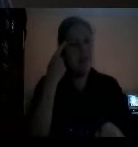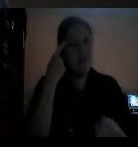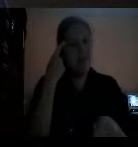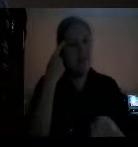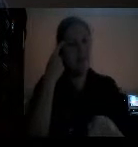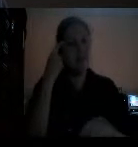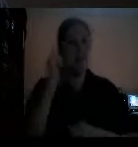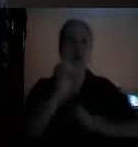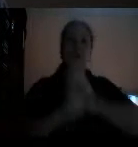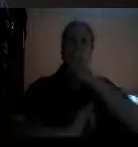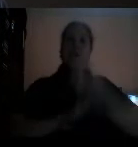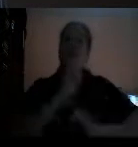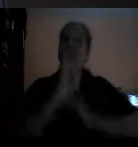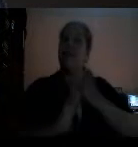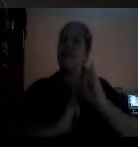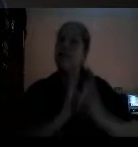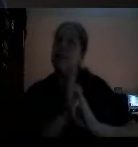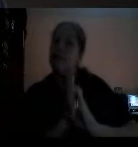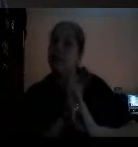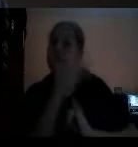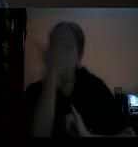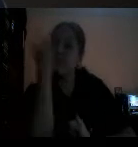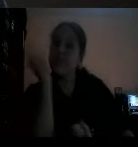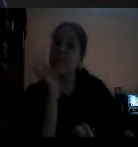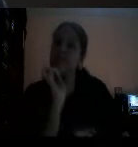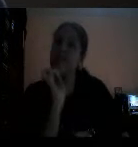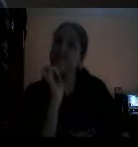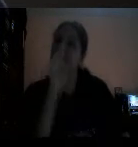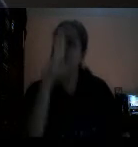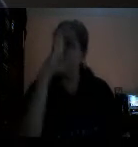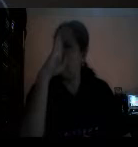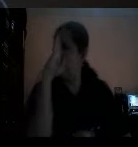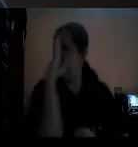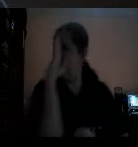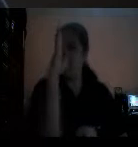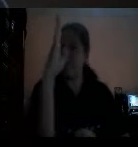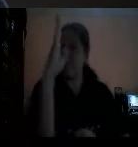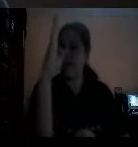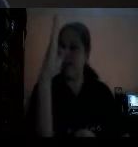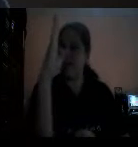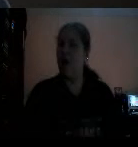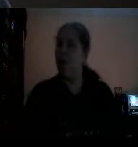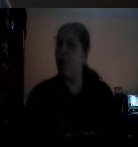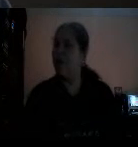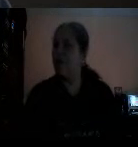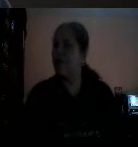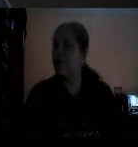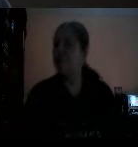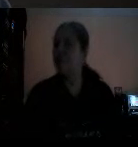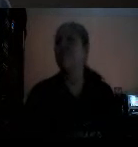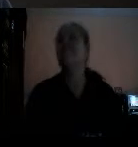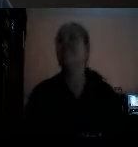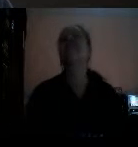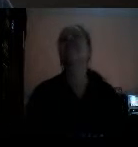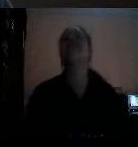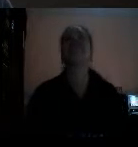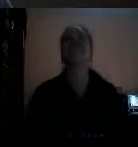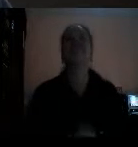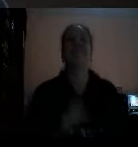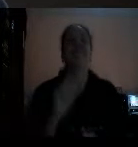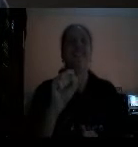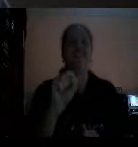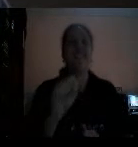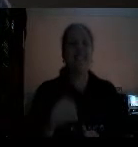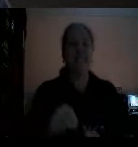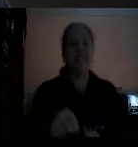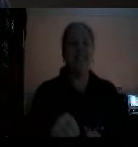cultural? É eles mesmos, isso, United States of America, não é verdade?